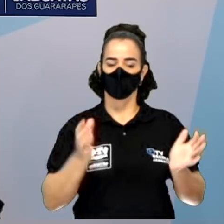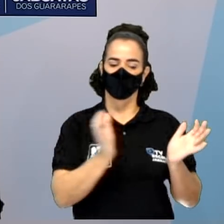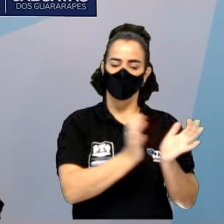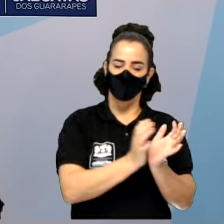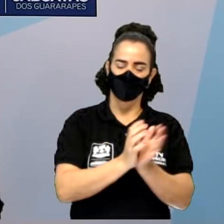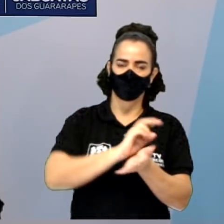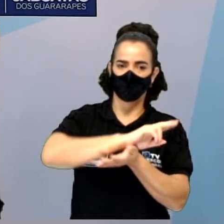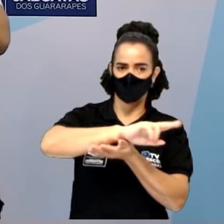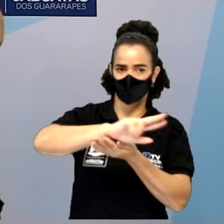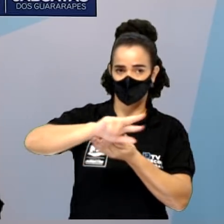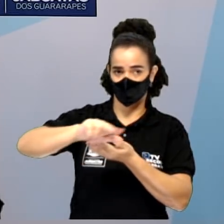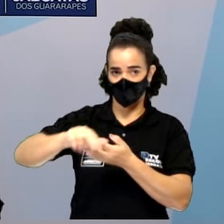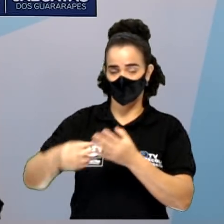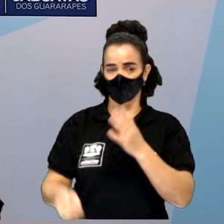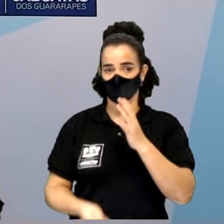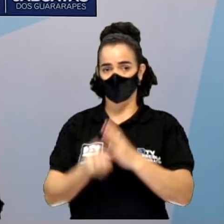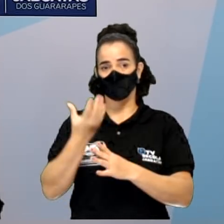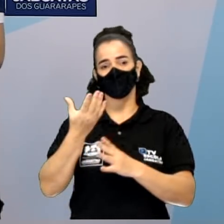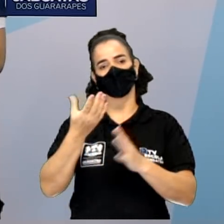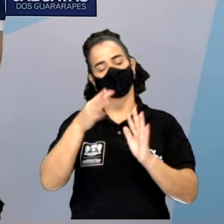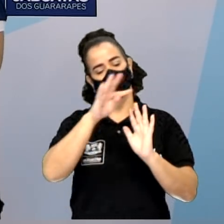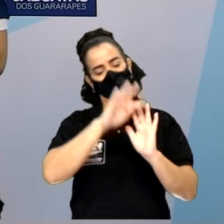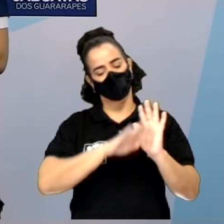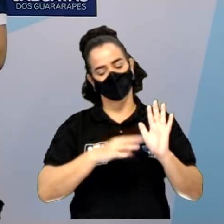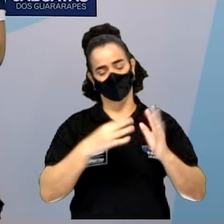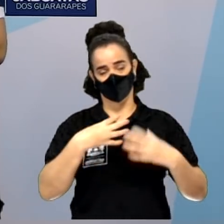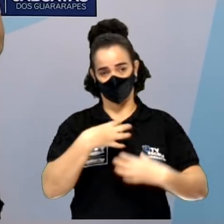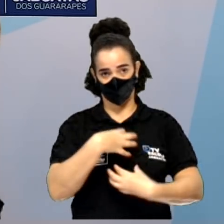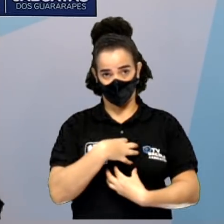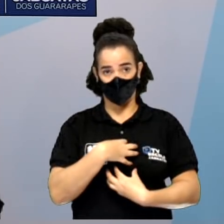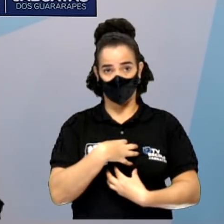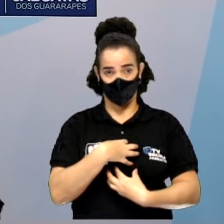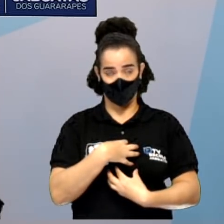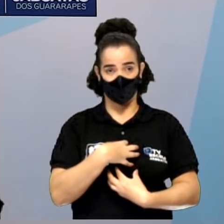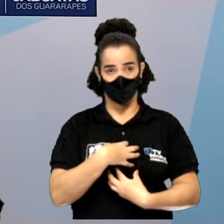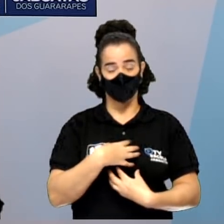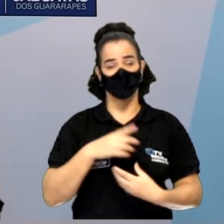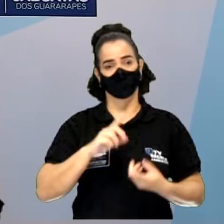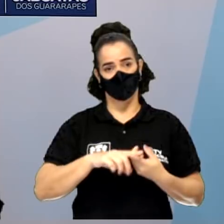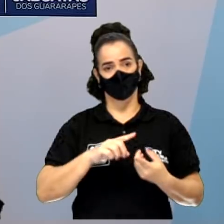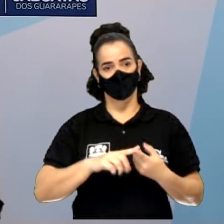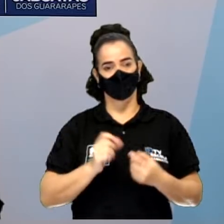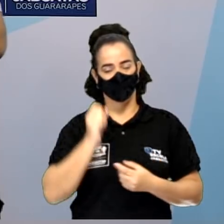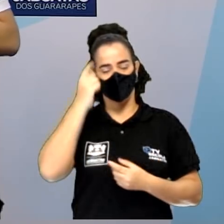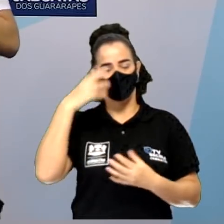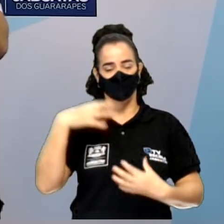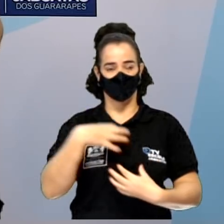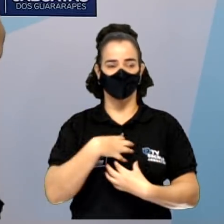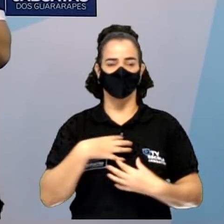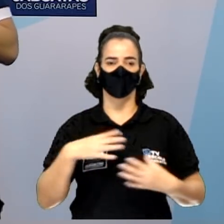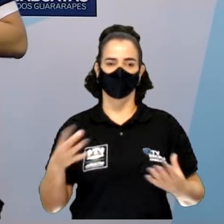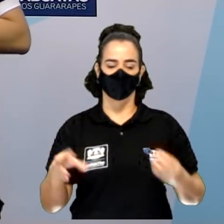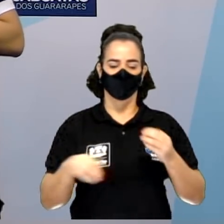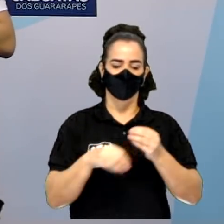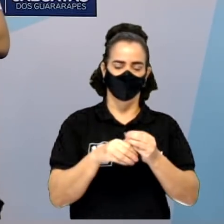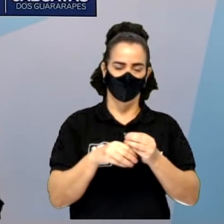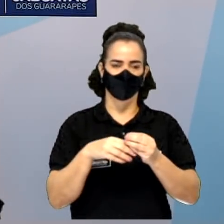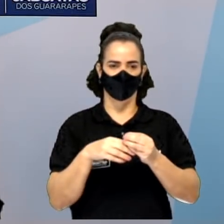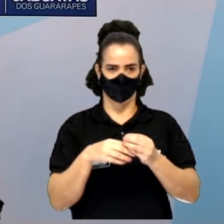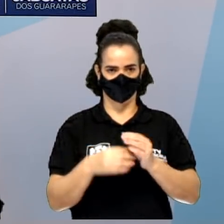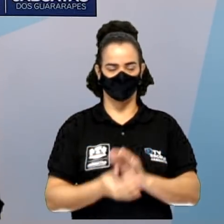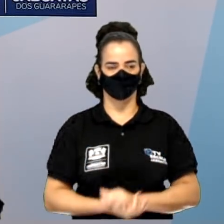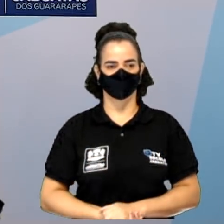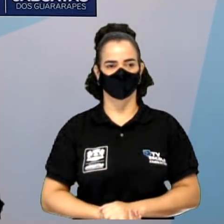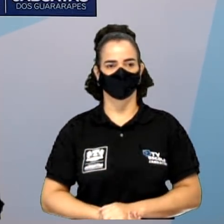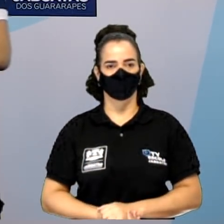as palavras na construção do sentido do texto, e semântico da ideia de sentido. Então aí é o casamentozinho, né, entre palavra e sentido,